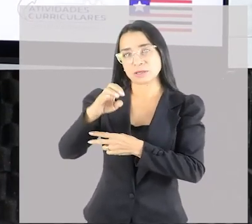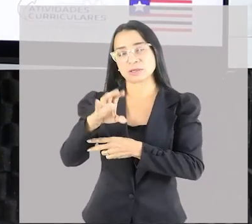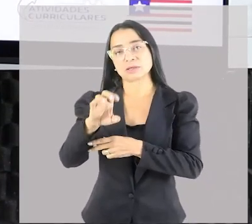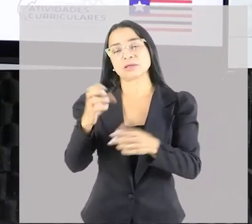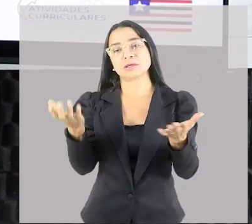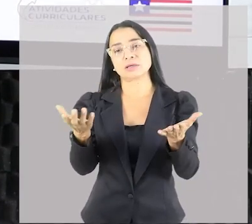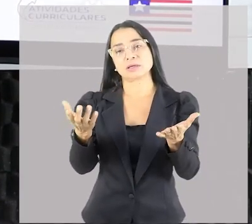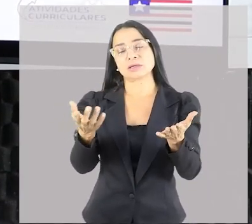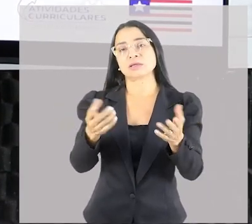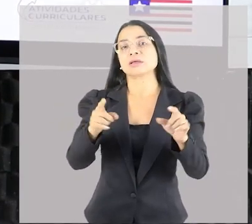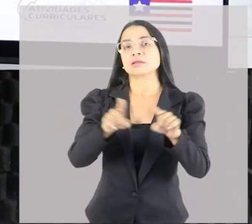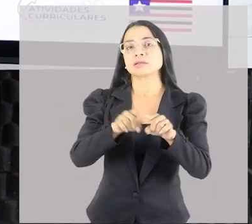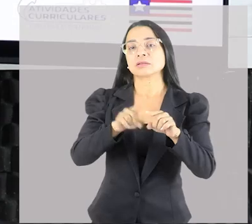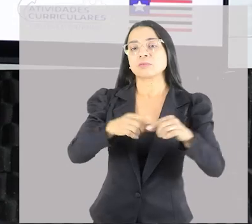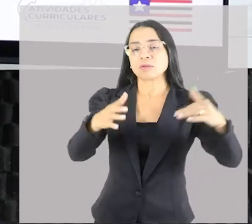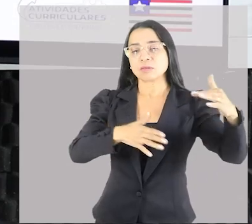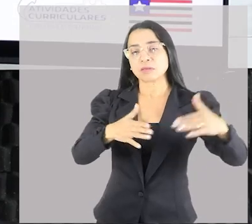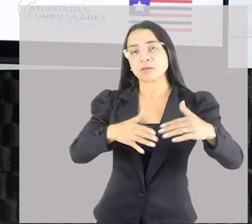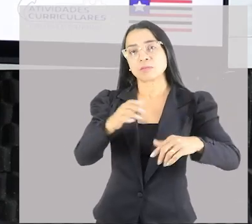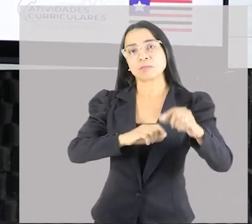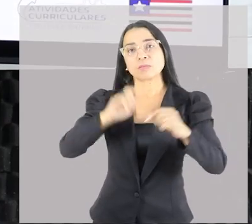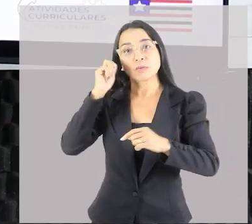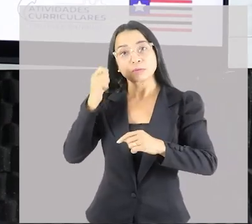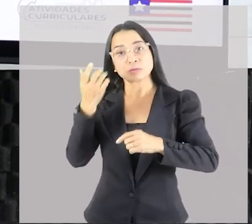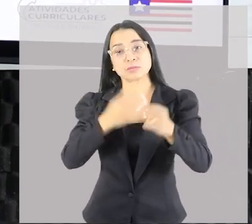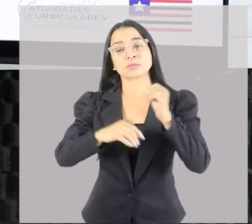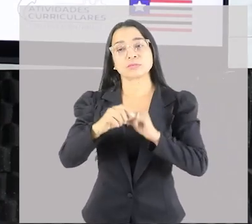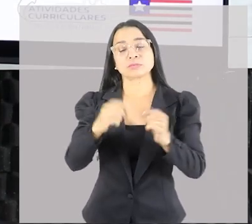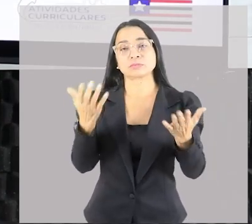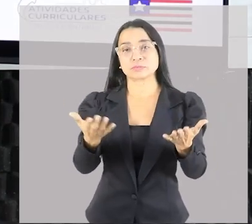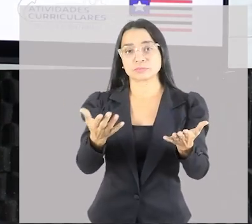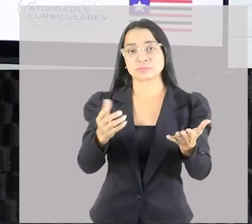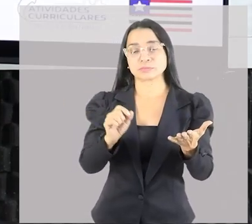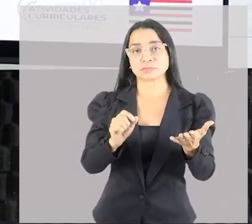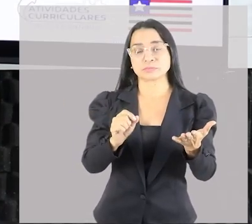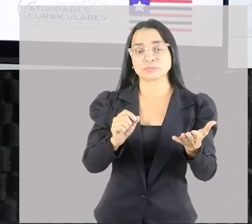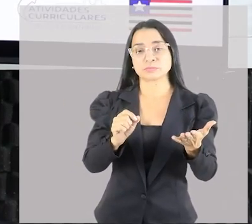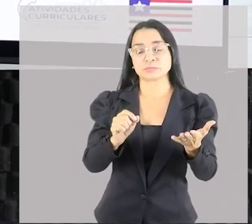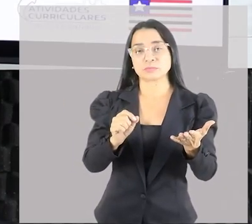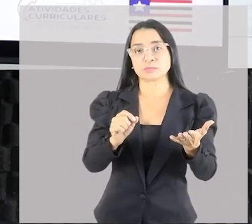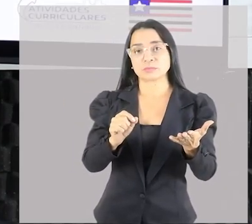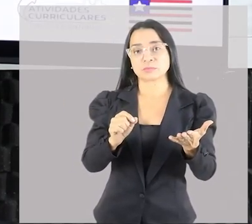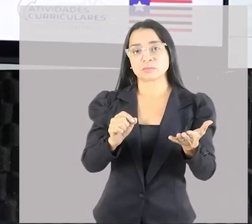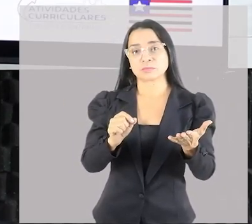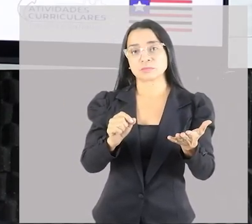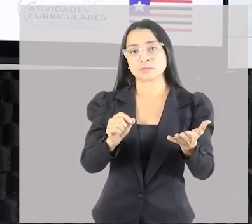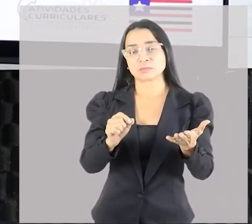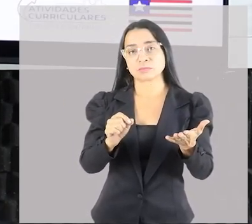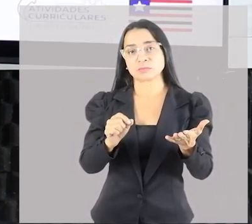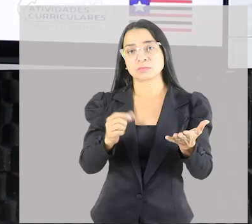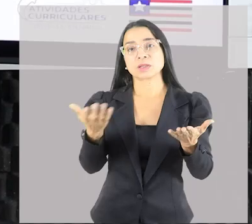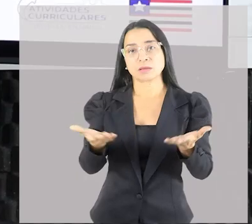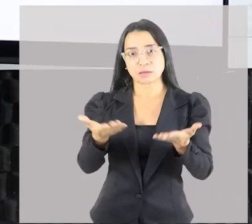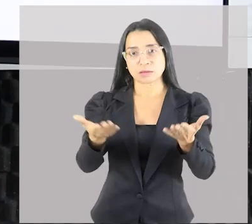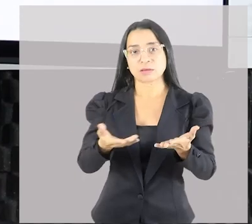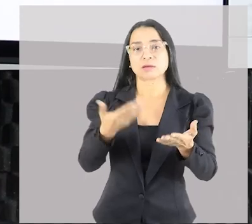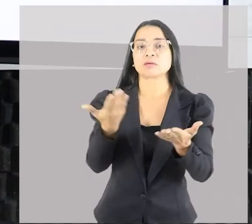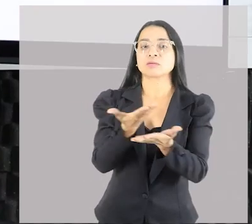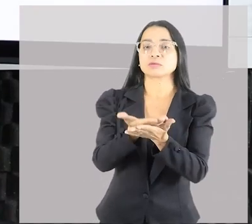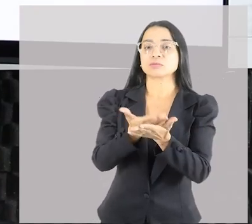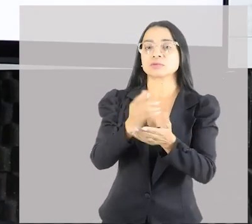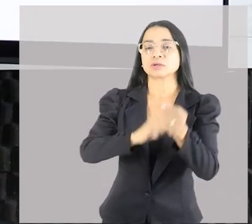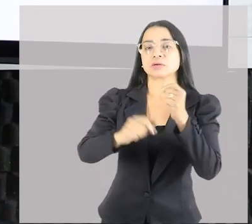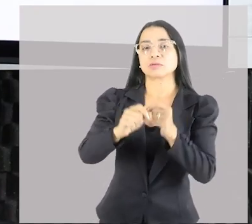Maranhão, falamos de tambor de crioula, patrimônio imaterial maranhense e do Brasil nacional, e agora a gente vai falar